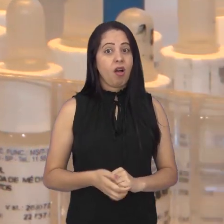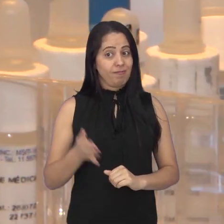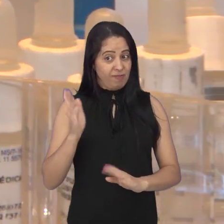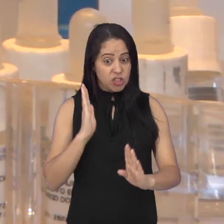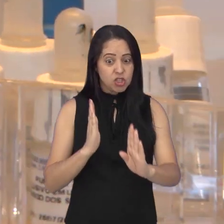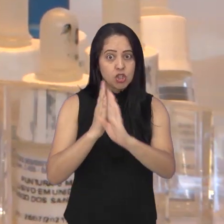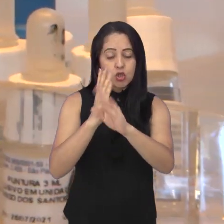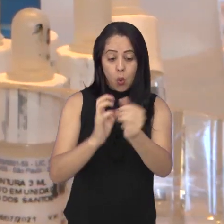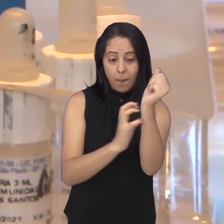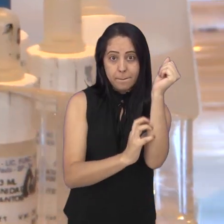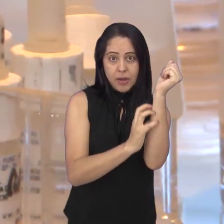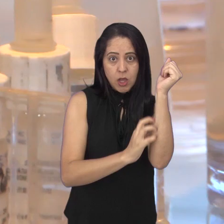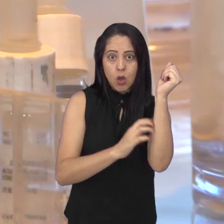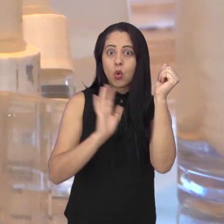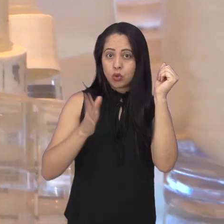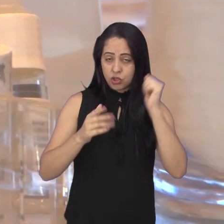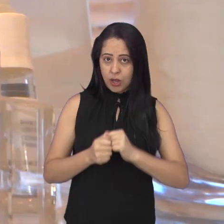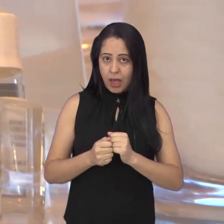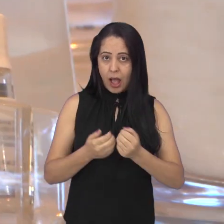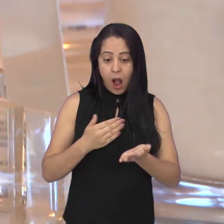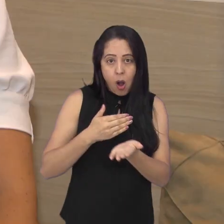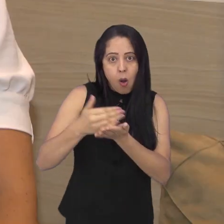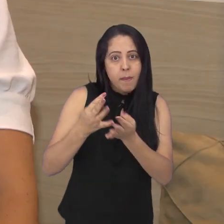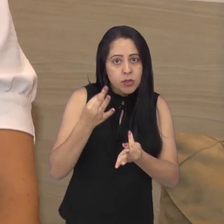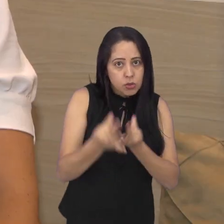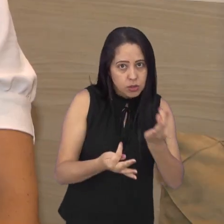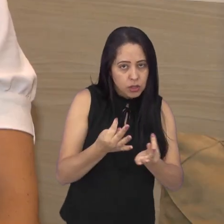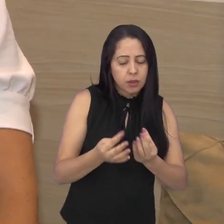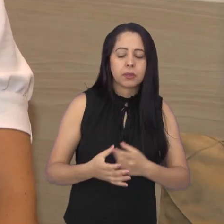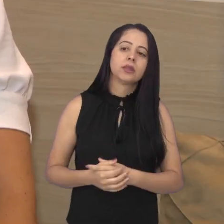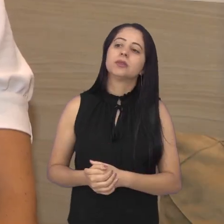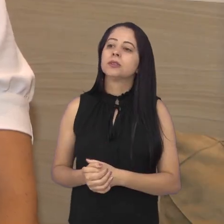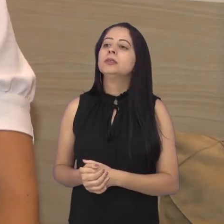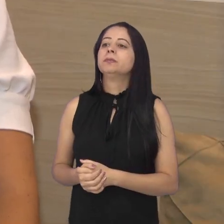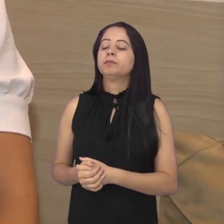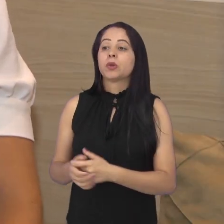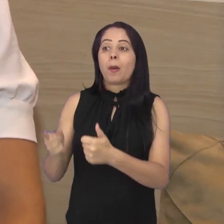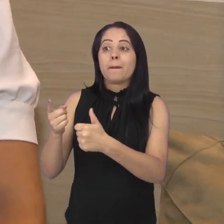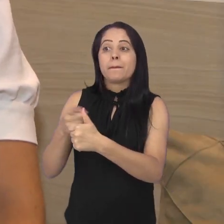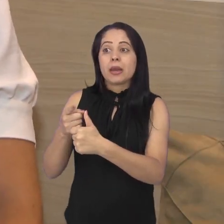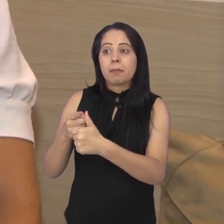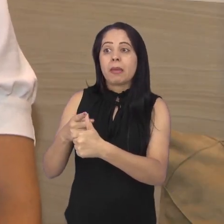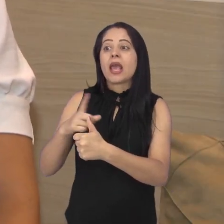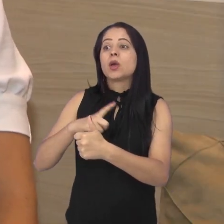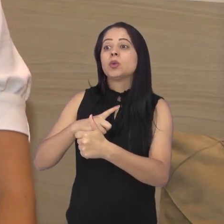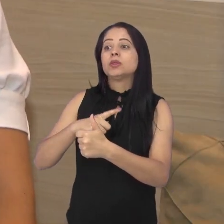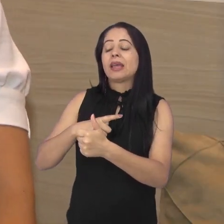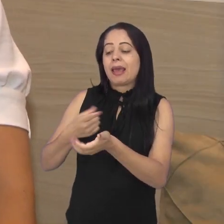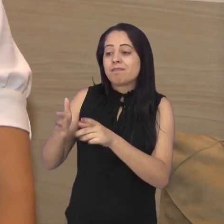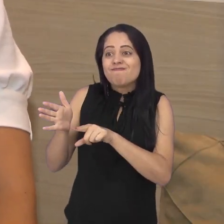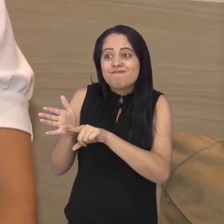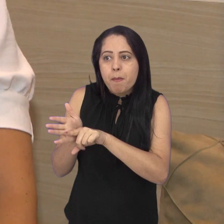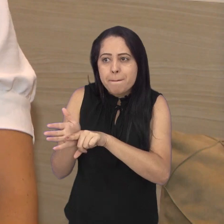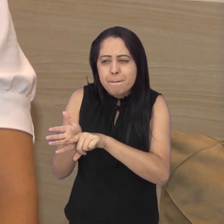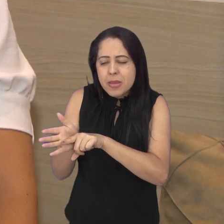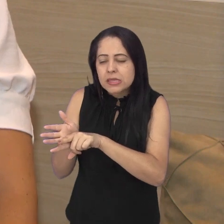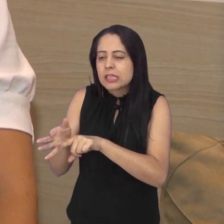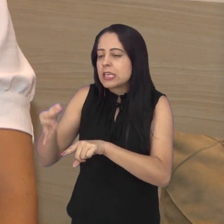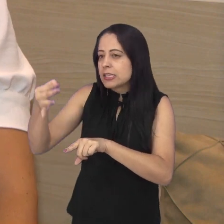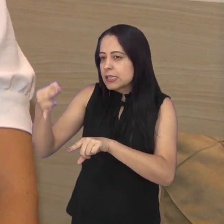de alergia, Nívia deu início ao tratamento. Na primeira vez, a gente faz um teste para a